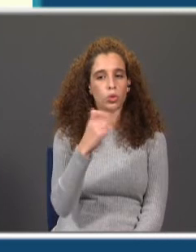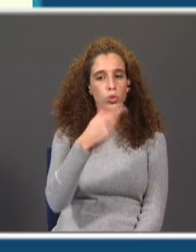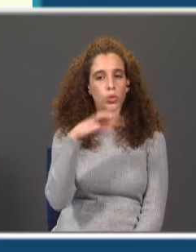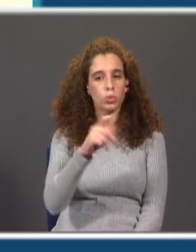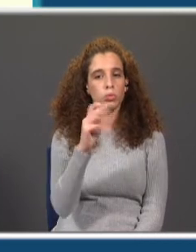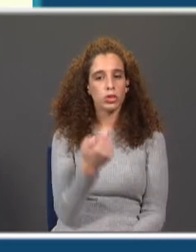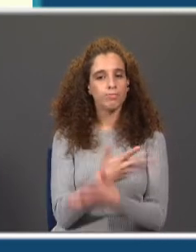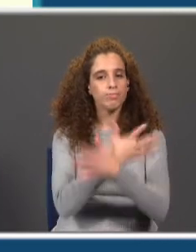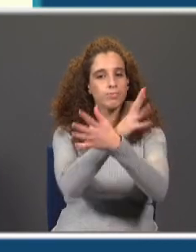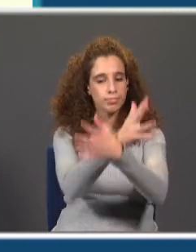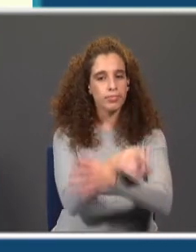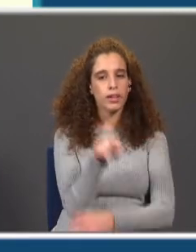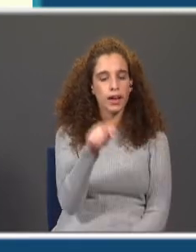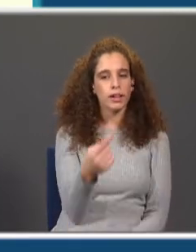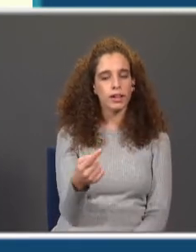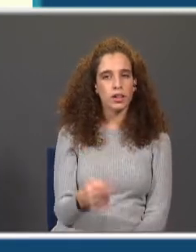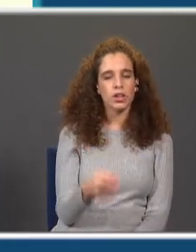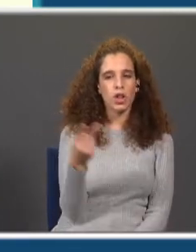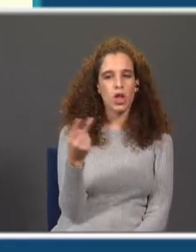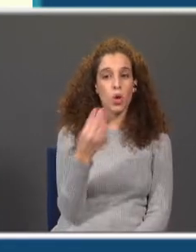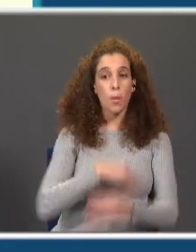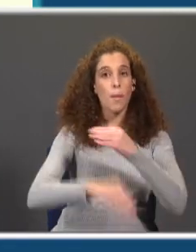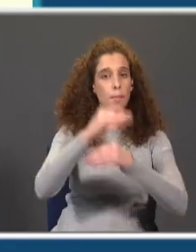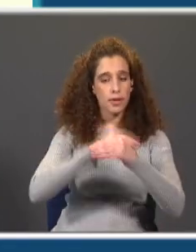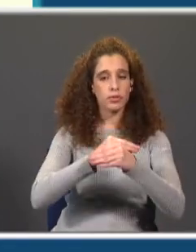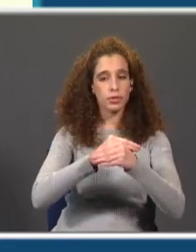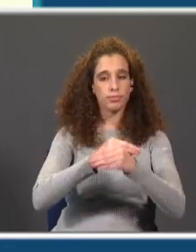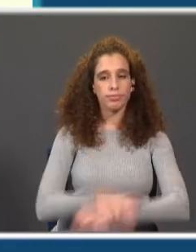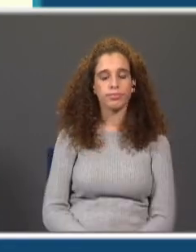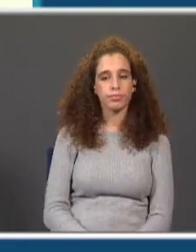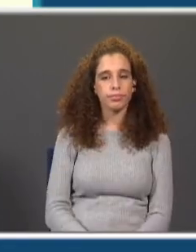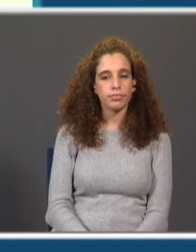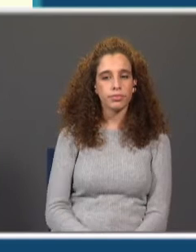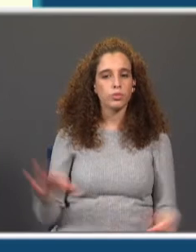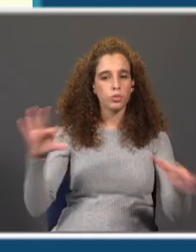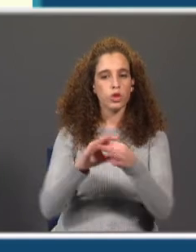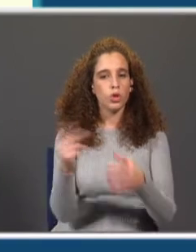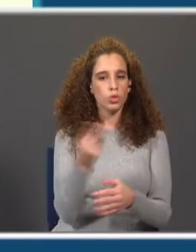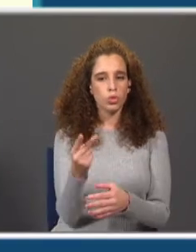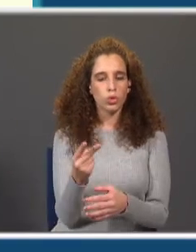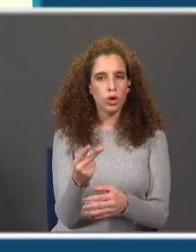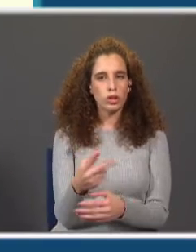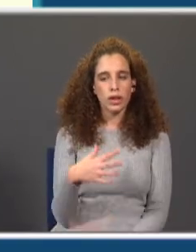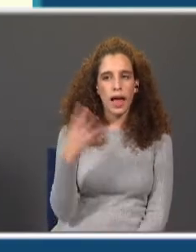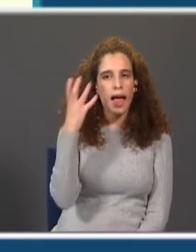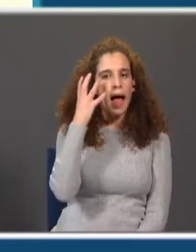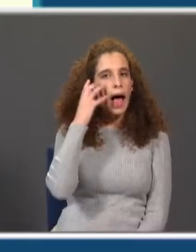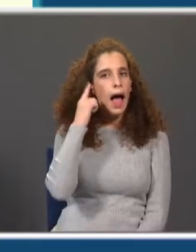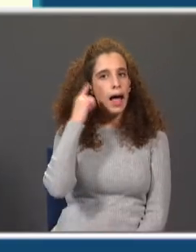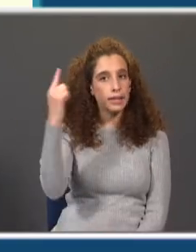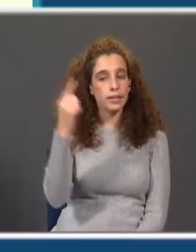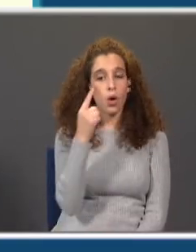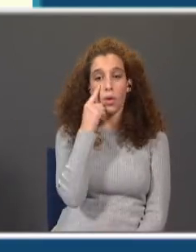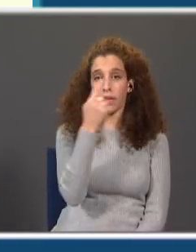fosforescentes. Temos aqui a conjugação de dois sentidos e uma metáfora, não é? A associação dos dois sentidos, a audição e a visão, porque